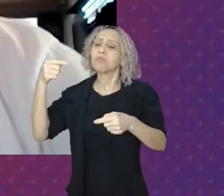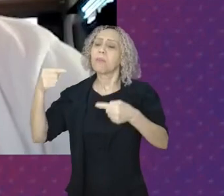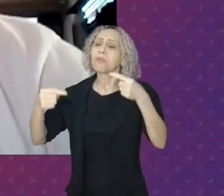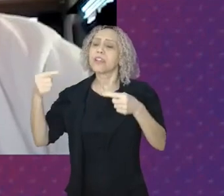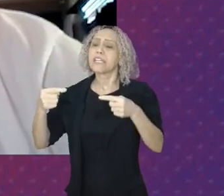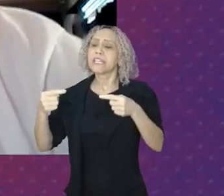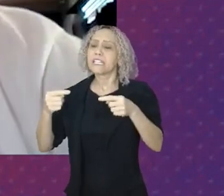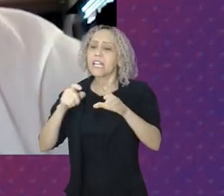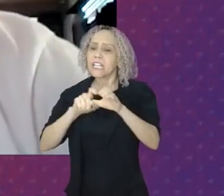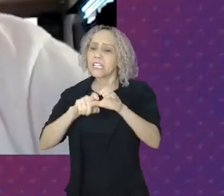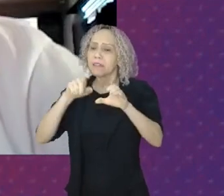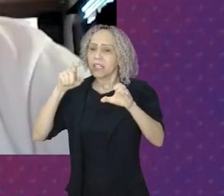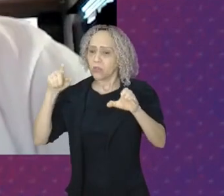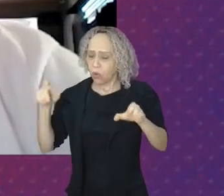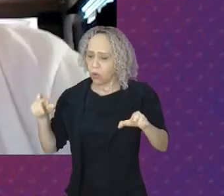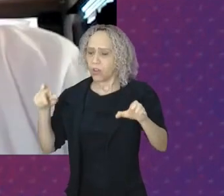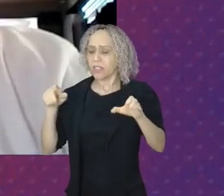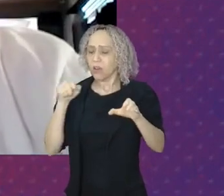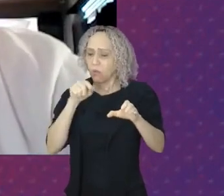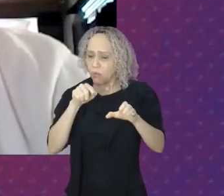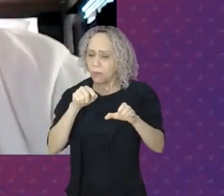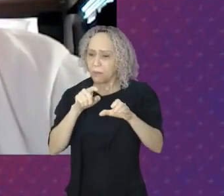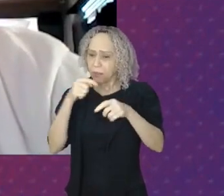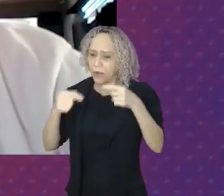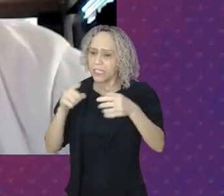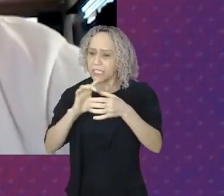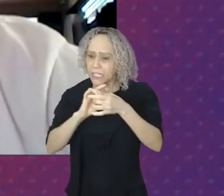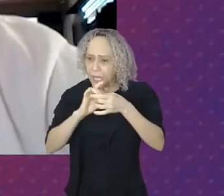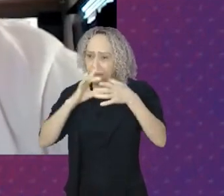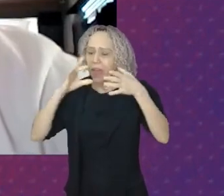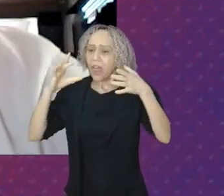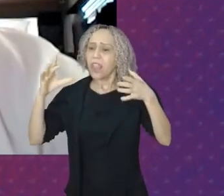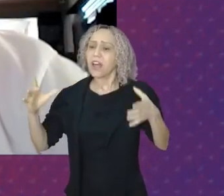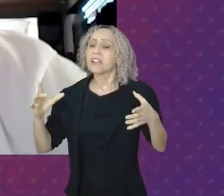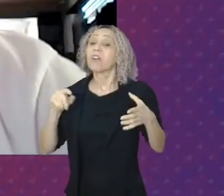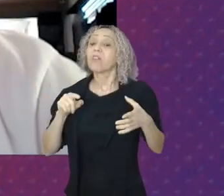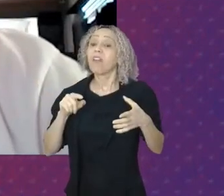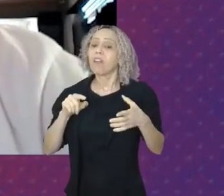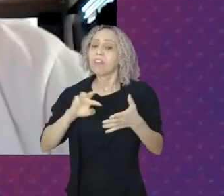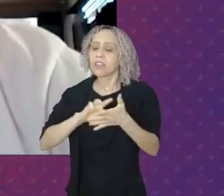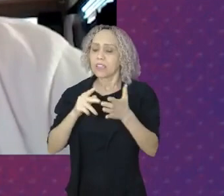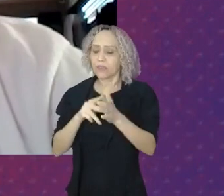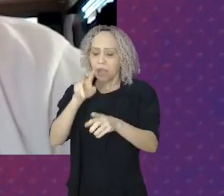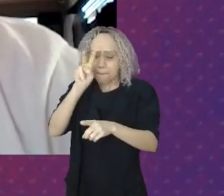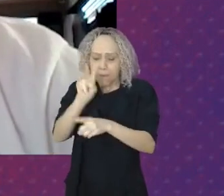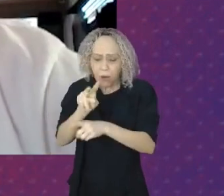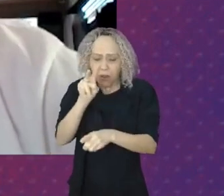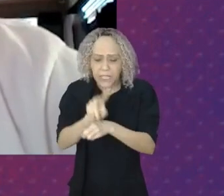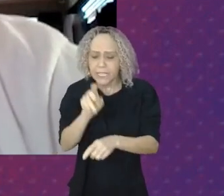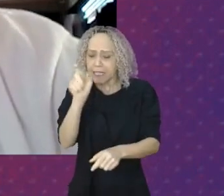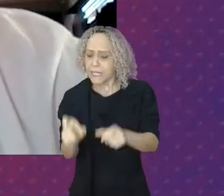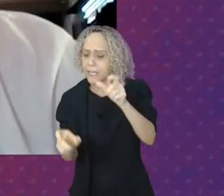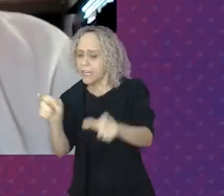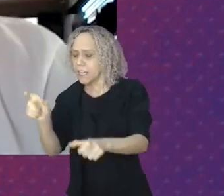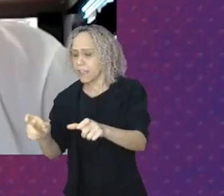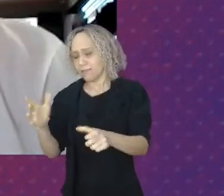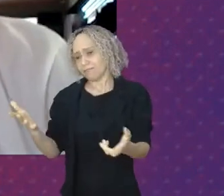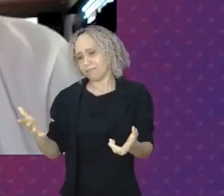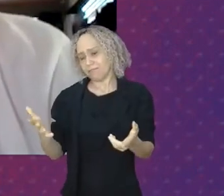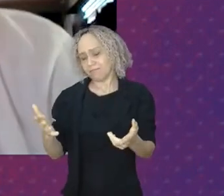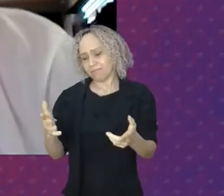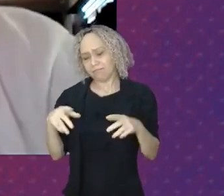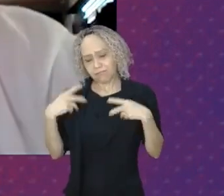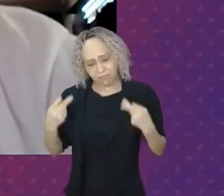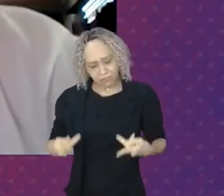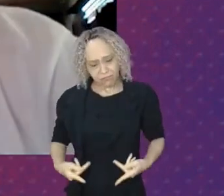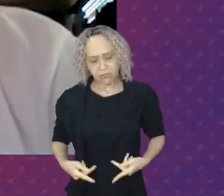emancipatória é pensar em proteger a vida de um ser humano. É pensar em dar direito